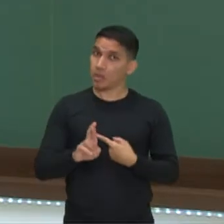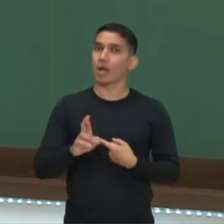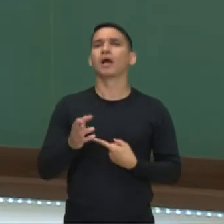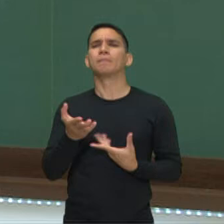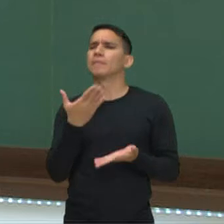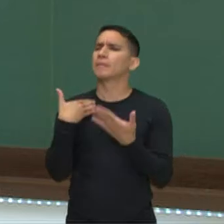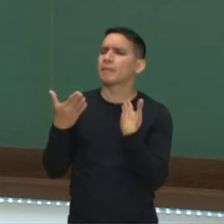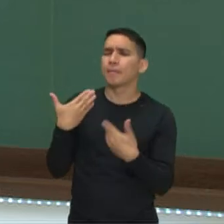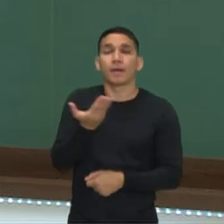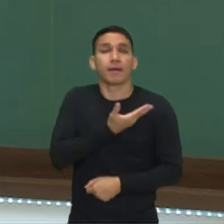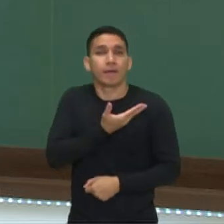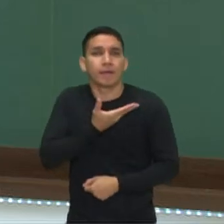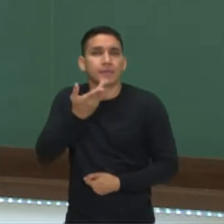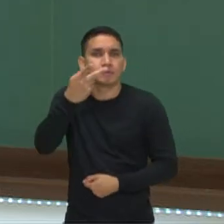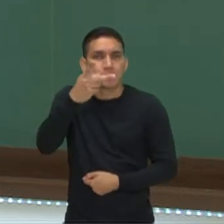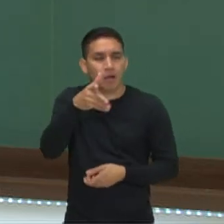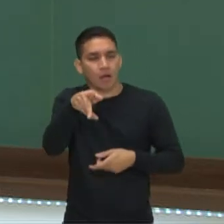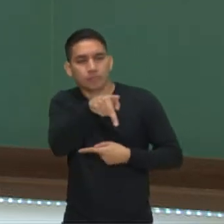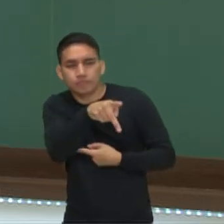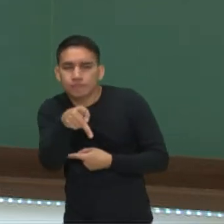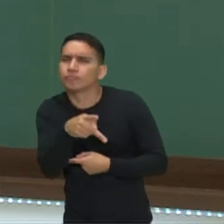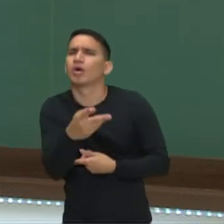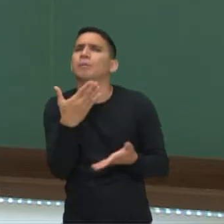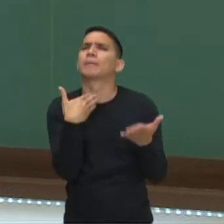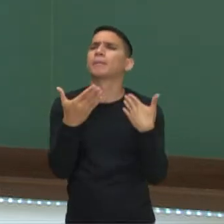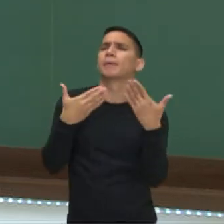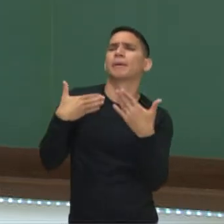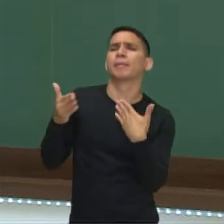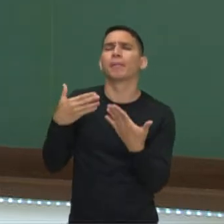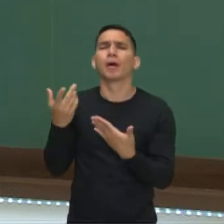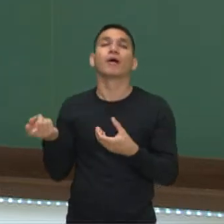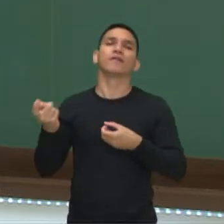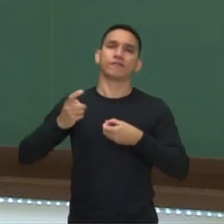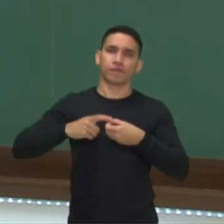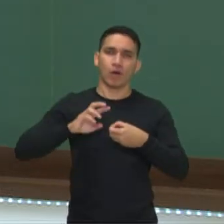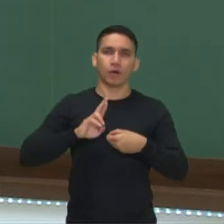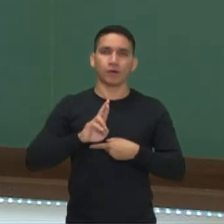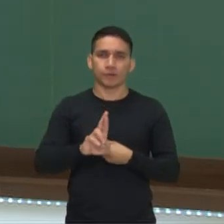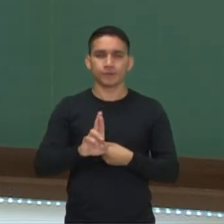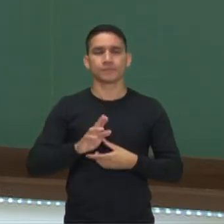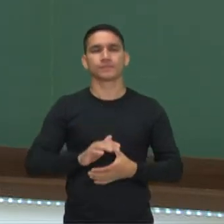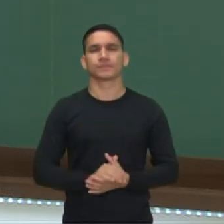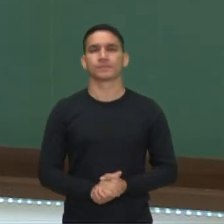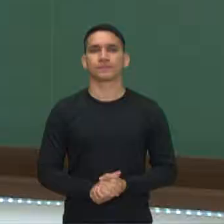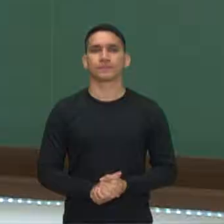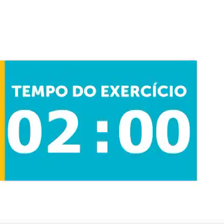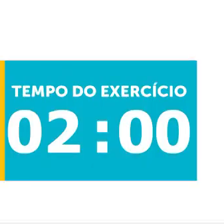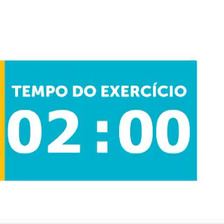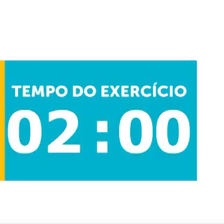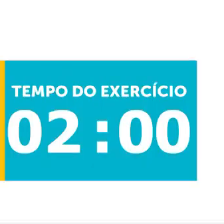com os teus colegas, com o teu professor, com a tua professora e a gente retoma a correção juntos.